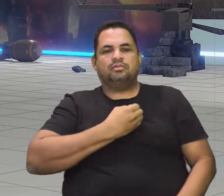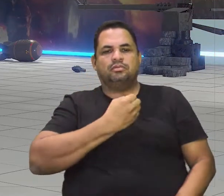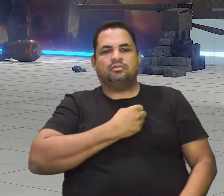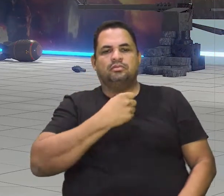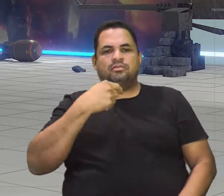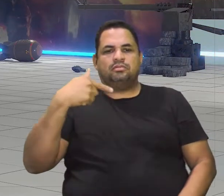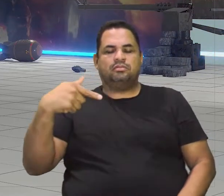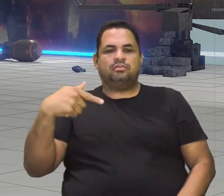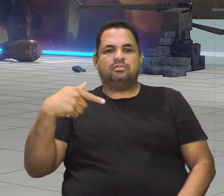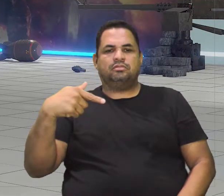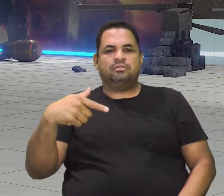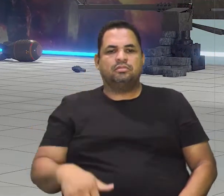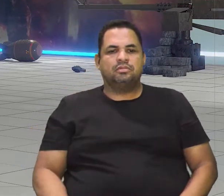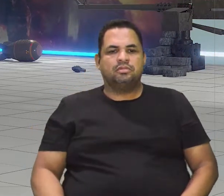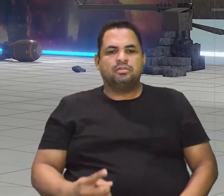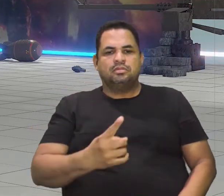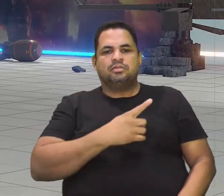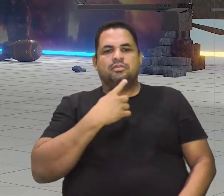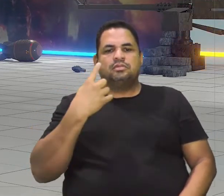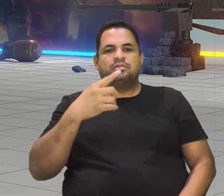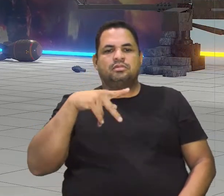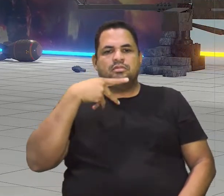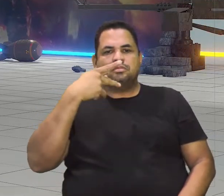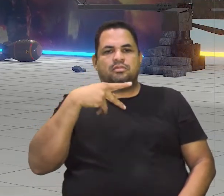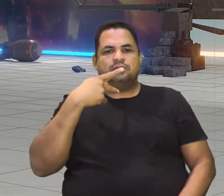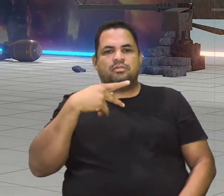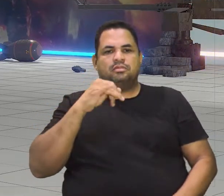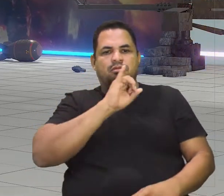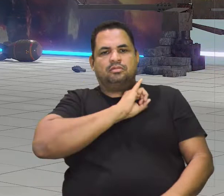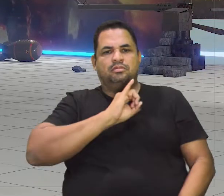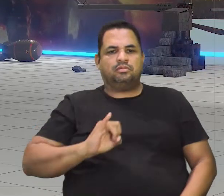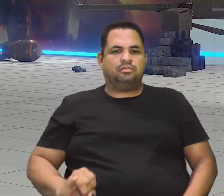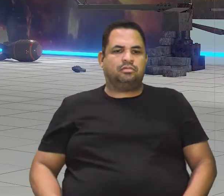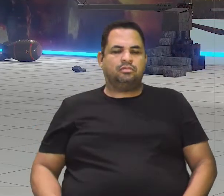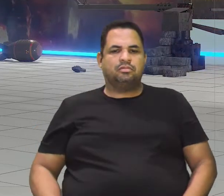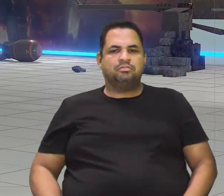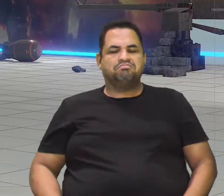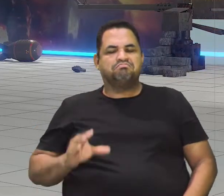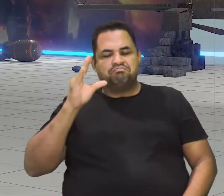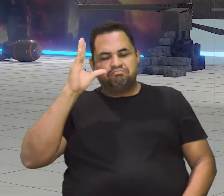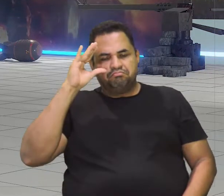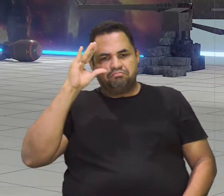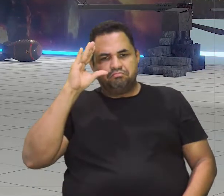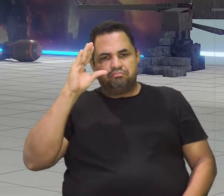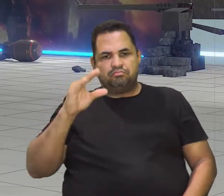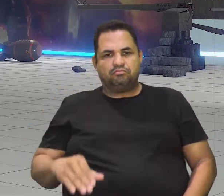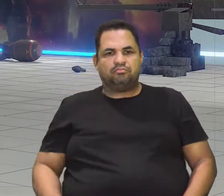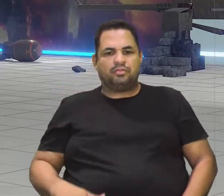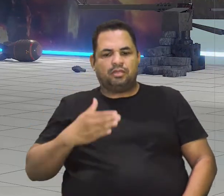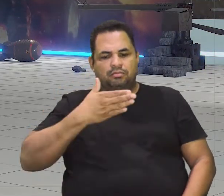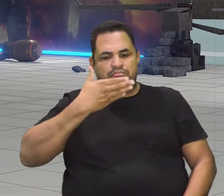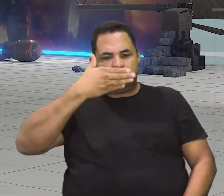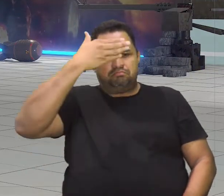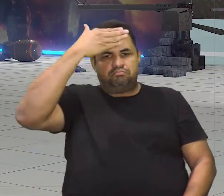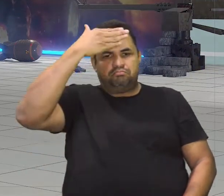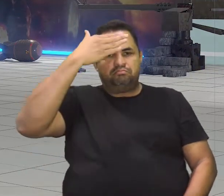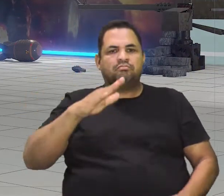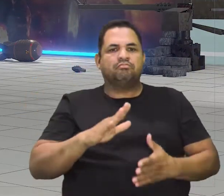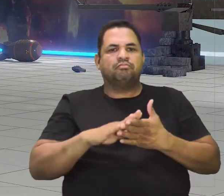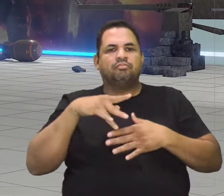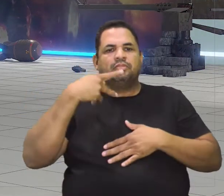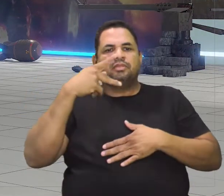E a aula 17 nós vamos falar sobre um império interessante, o Império Árabe, e vamos falar sobre